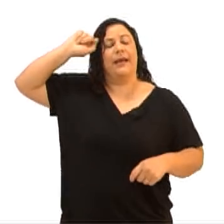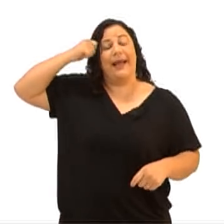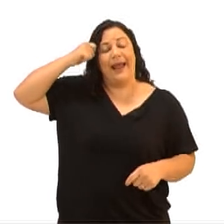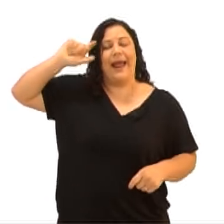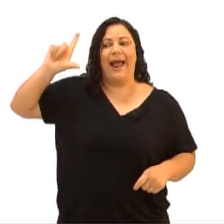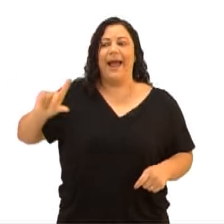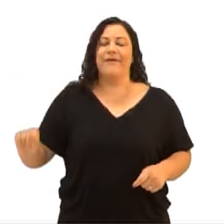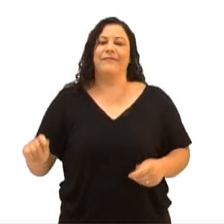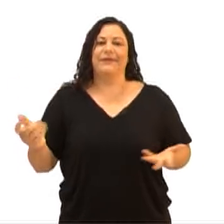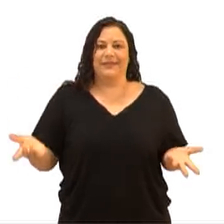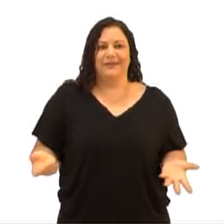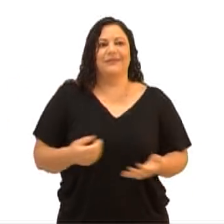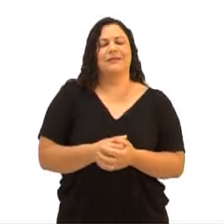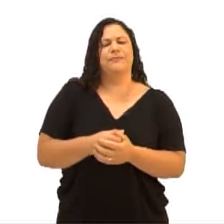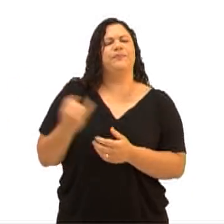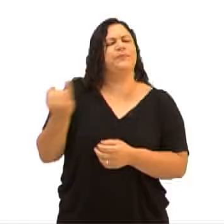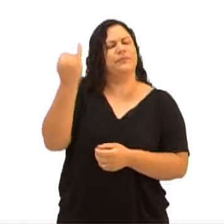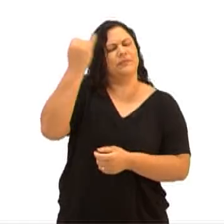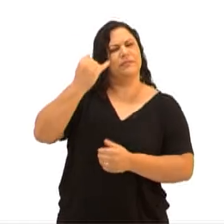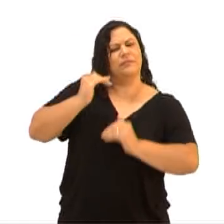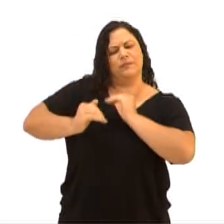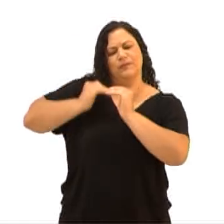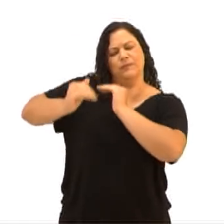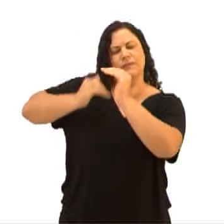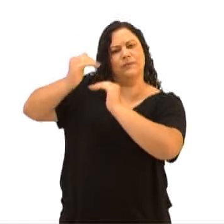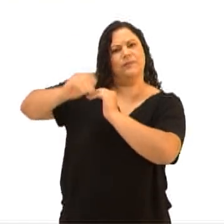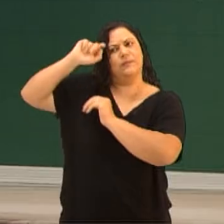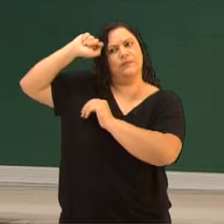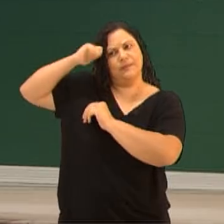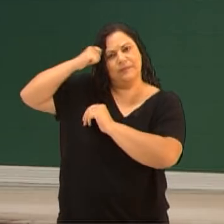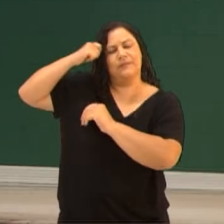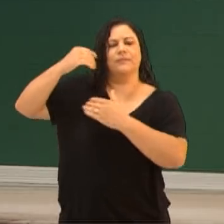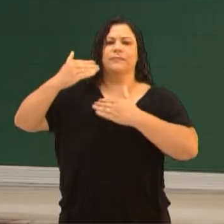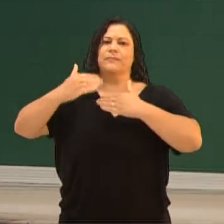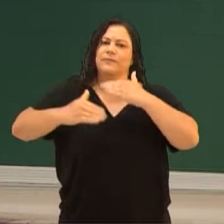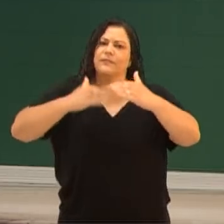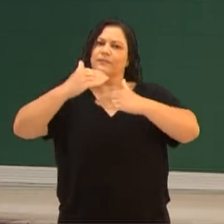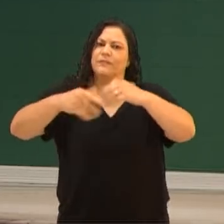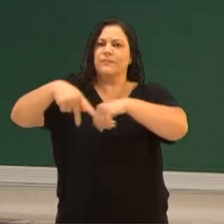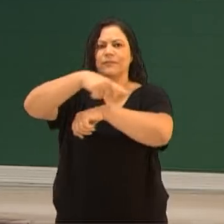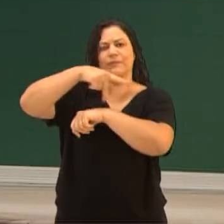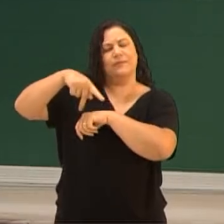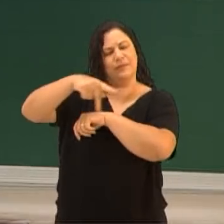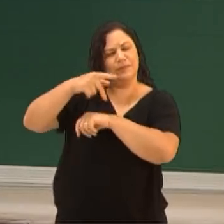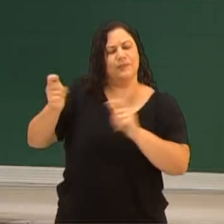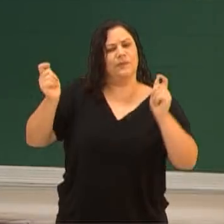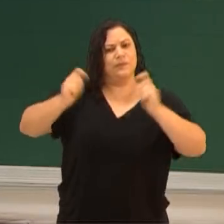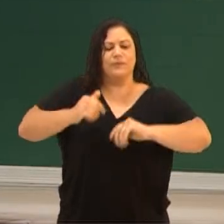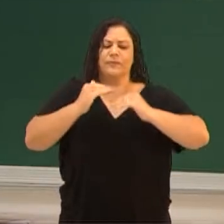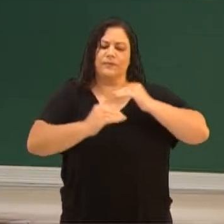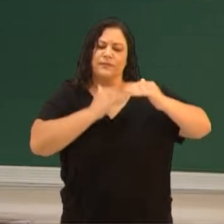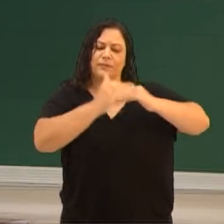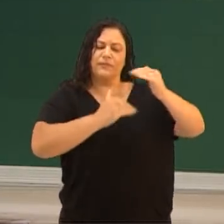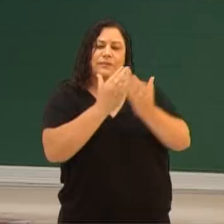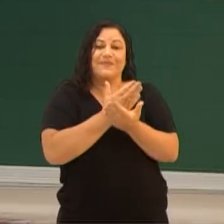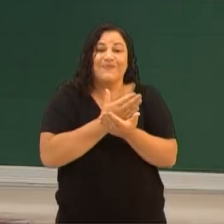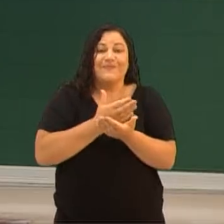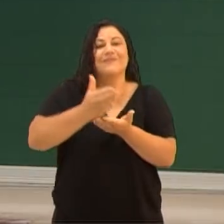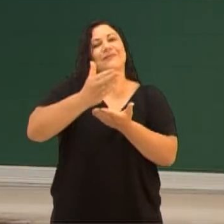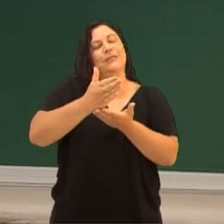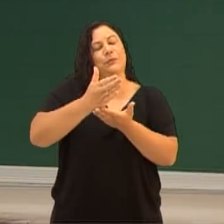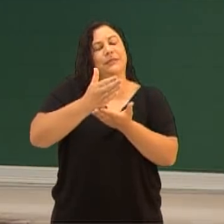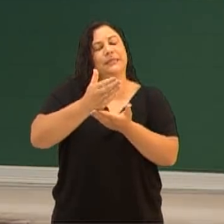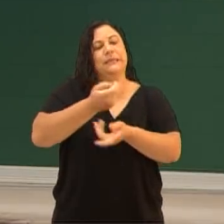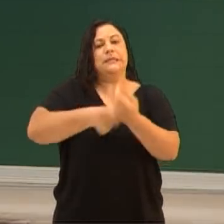desse setor para o desenvolvimento da África, que vimos em aulas anteriores, que está em desenvolvimento, está no início de